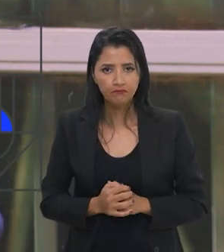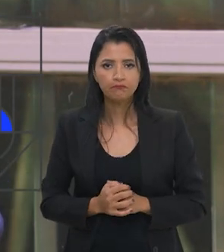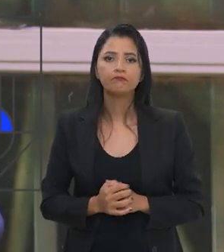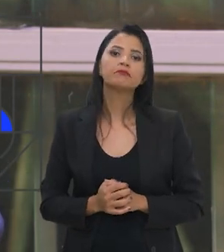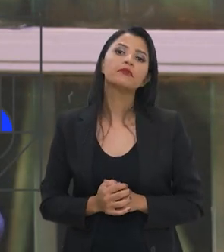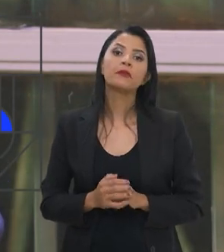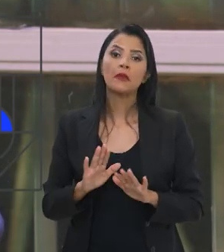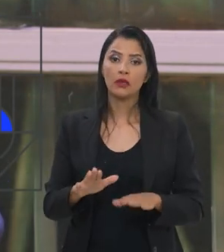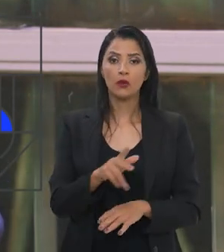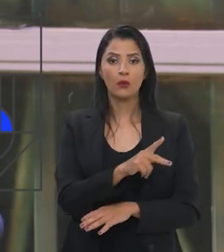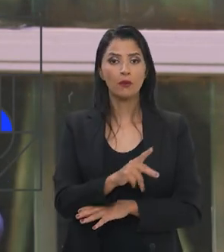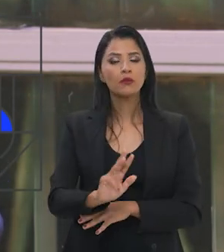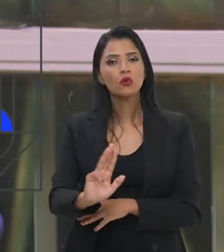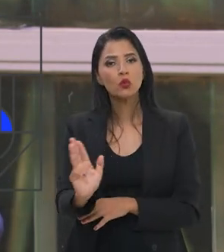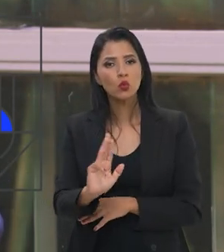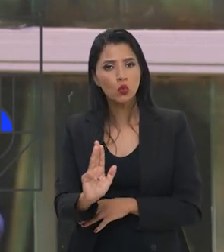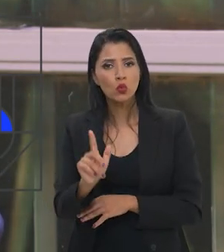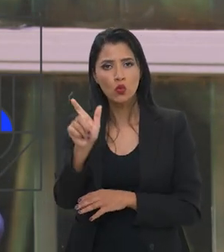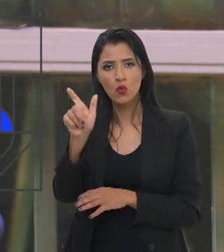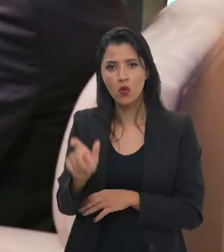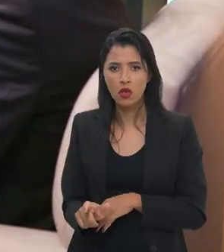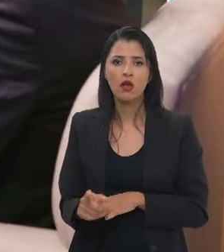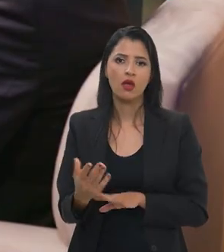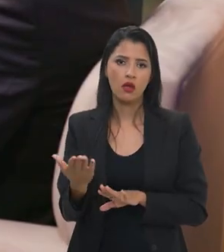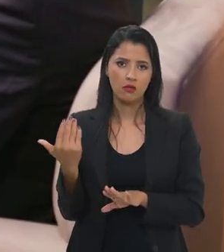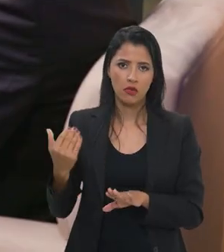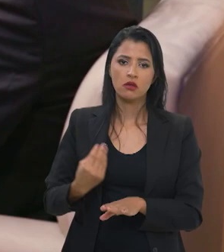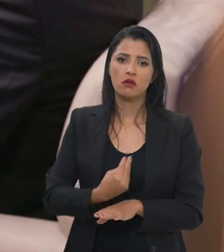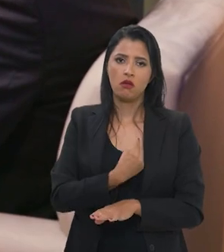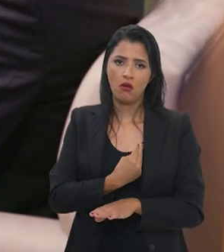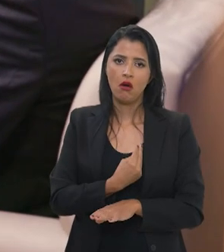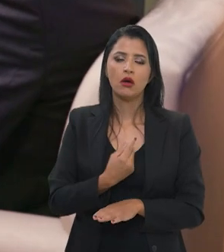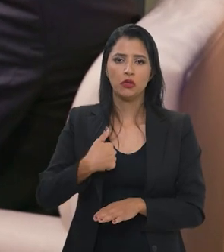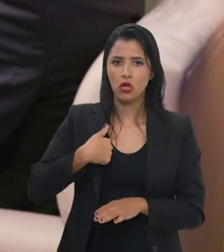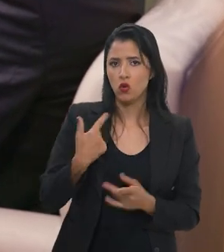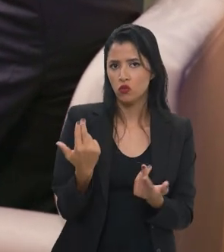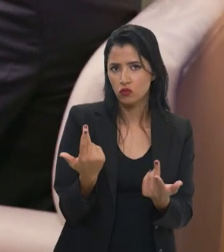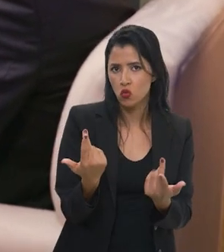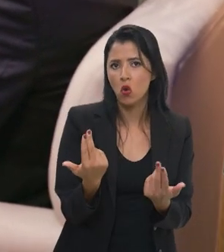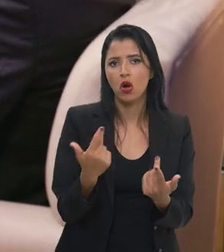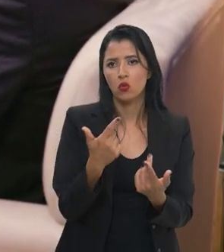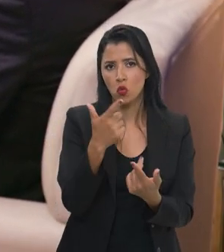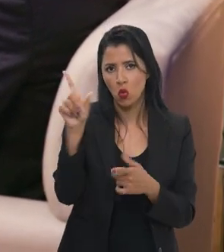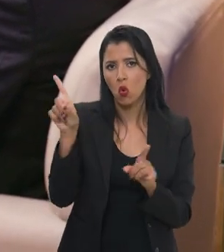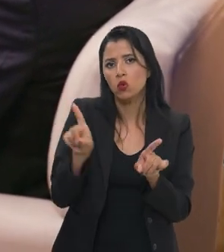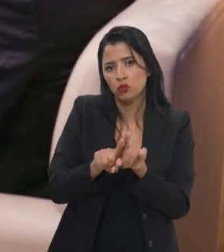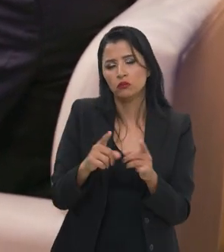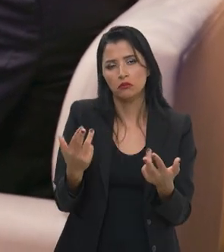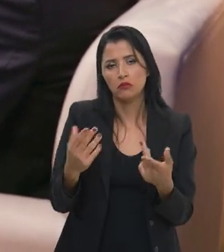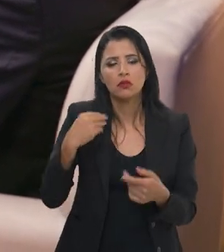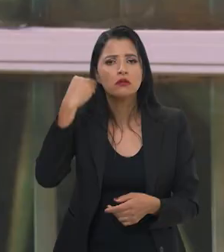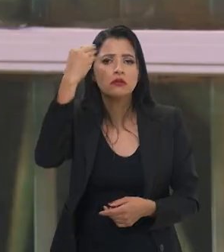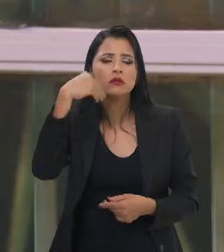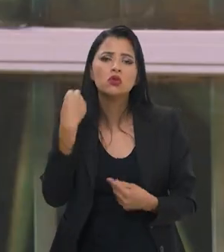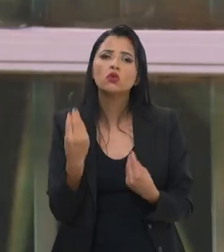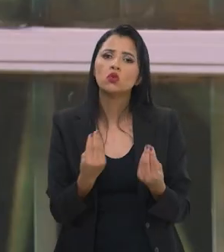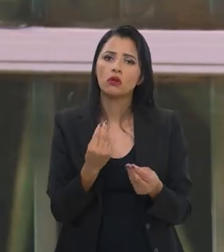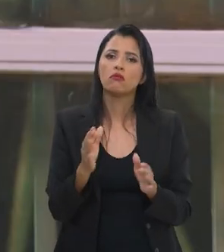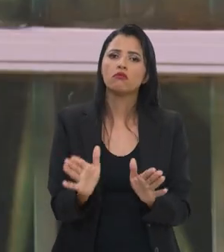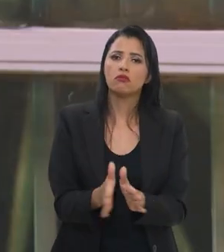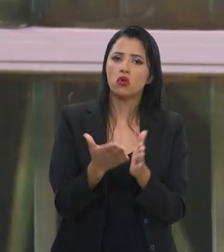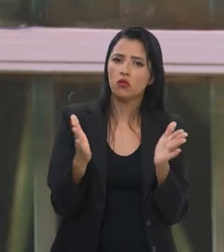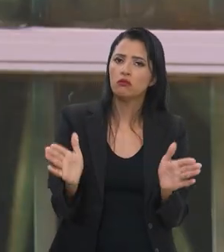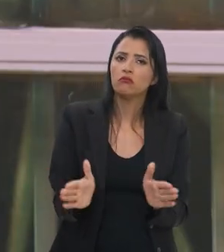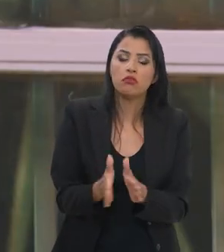então o presidente Lula Ele viveu Eu também Vivi muitos viveram no Brasil a experiência